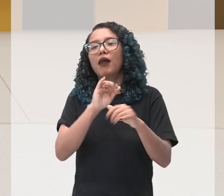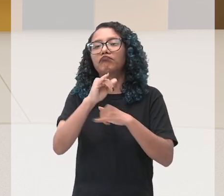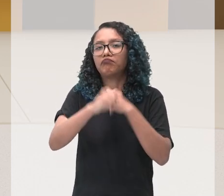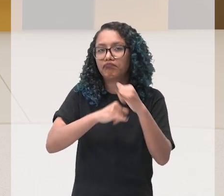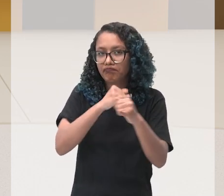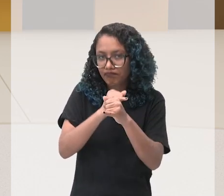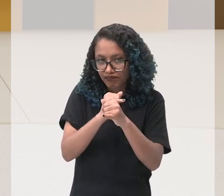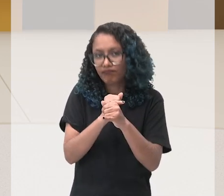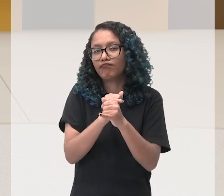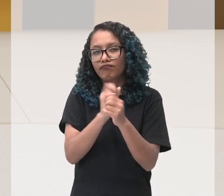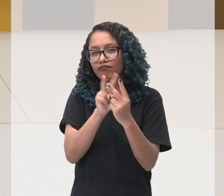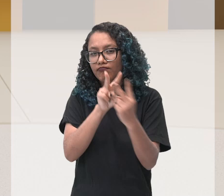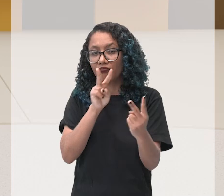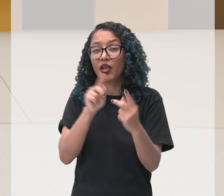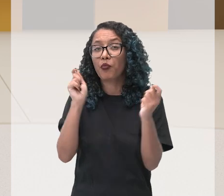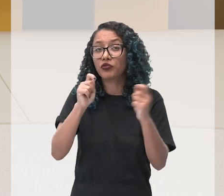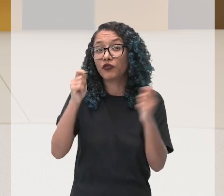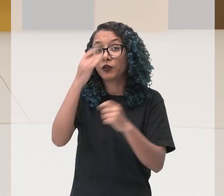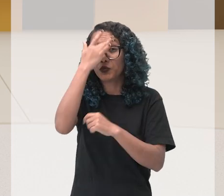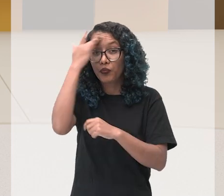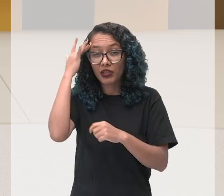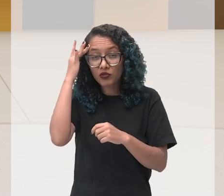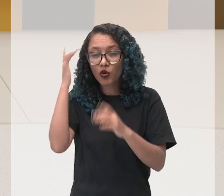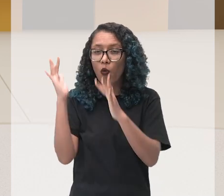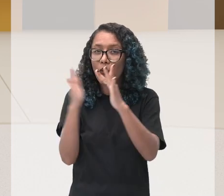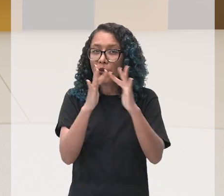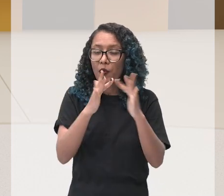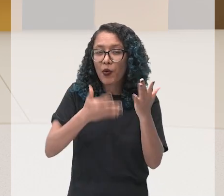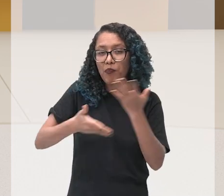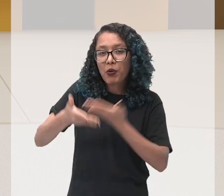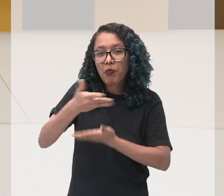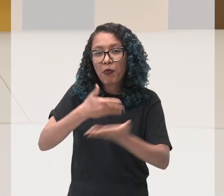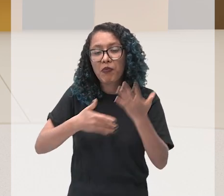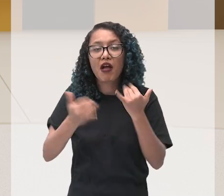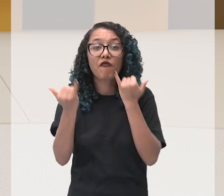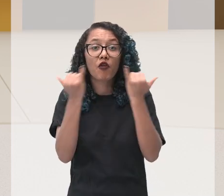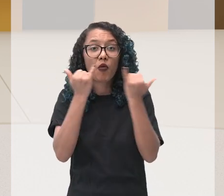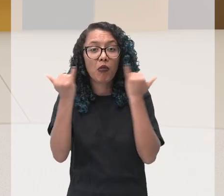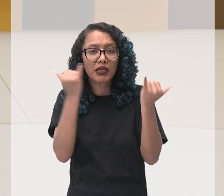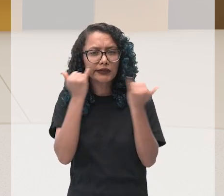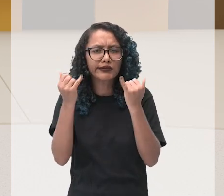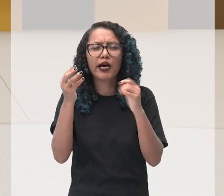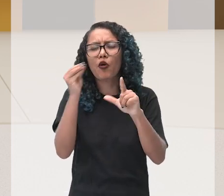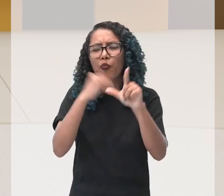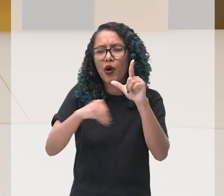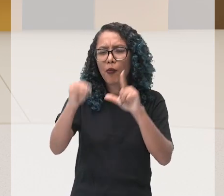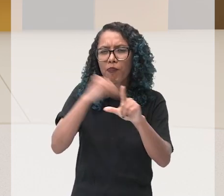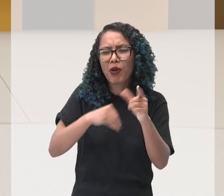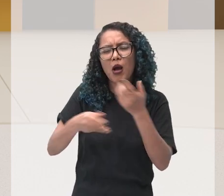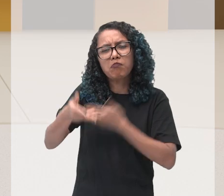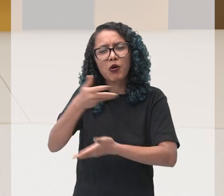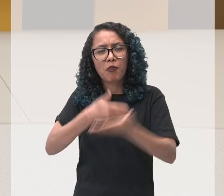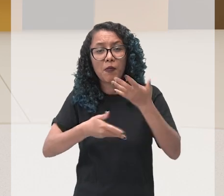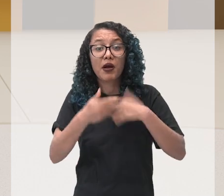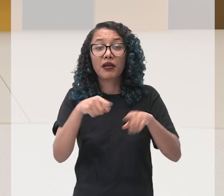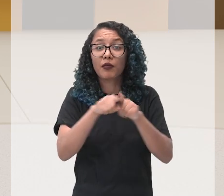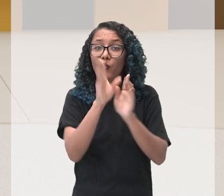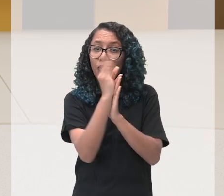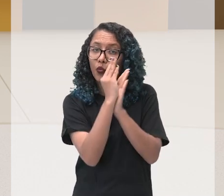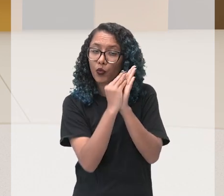que permitem que os usuários se conectem, compartilhem informações, interajam e